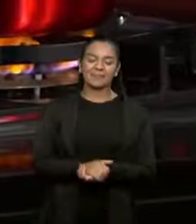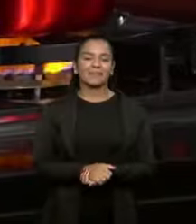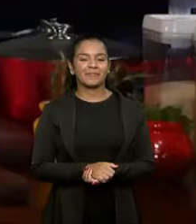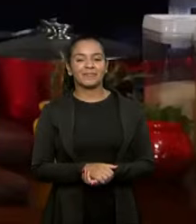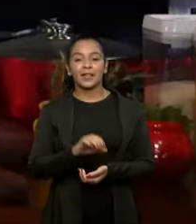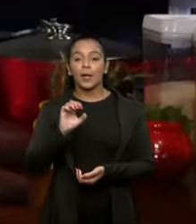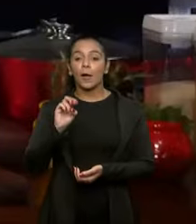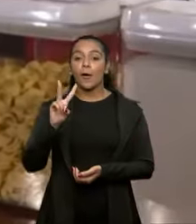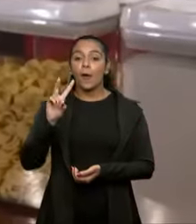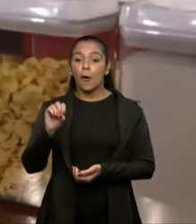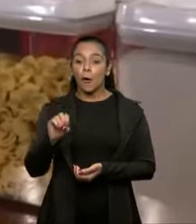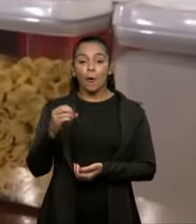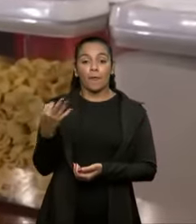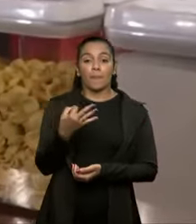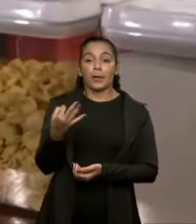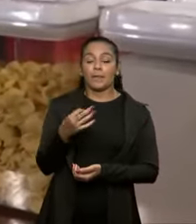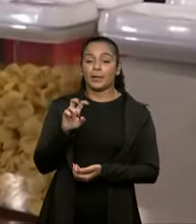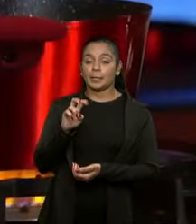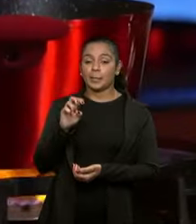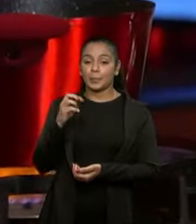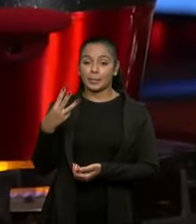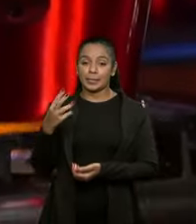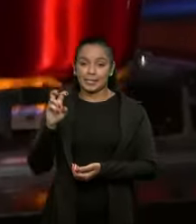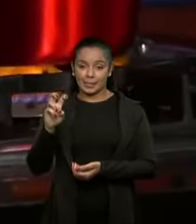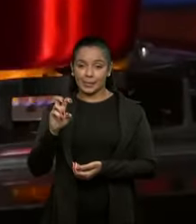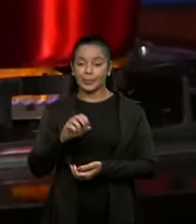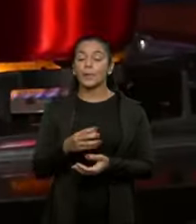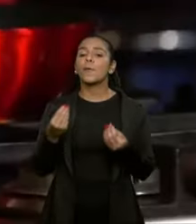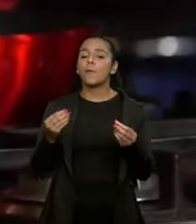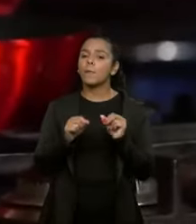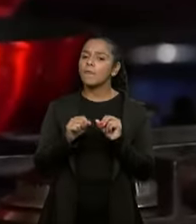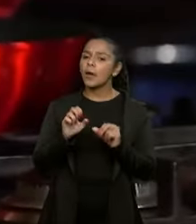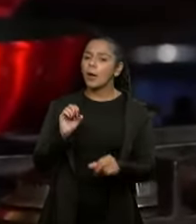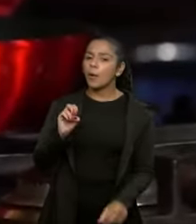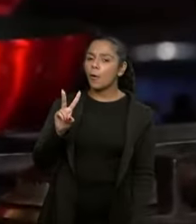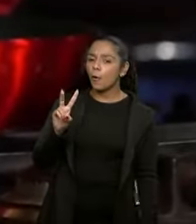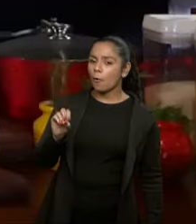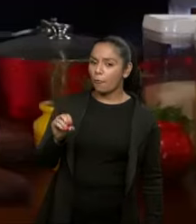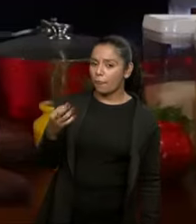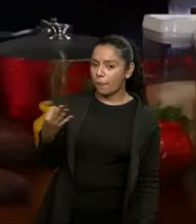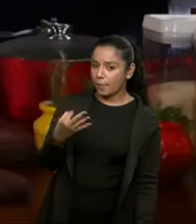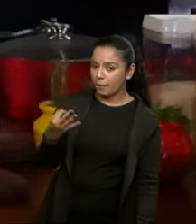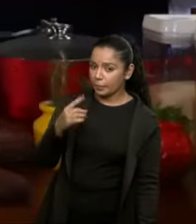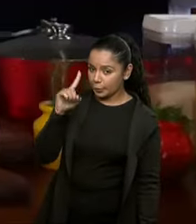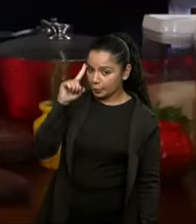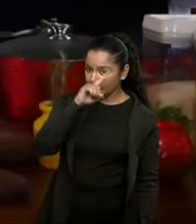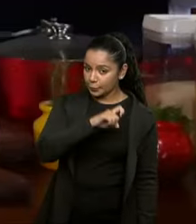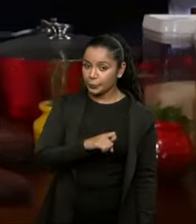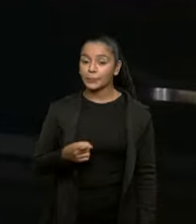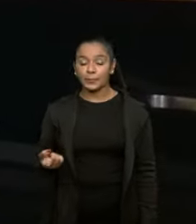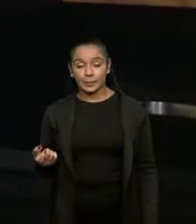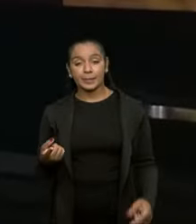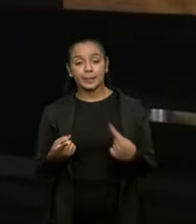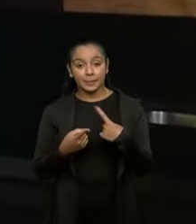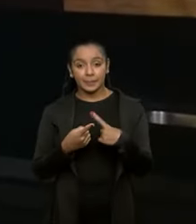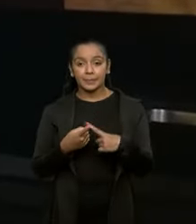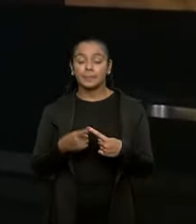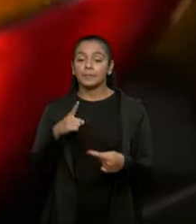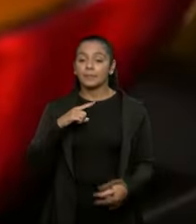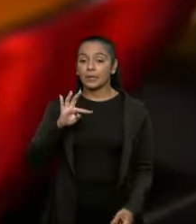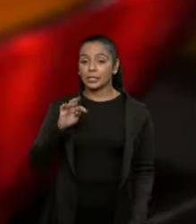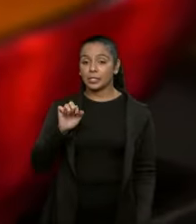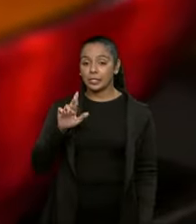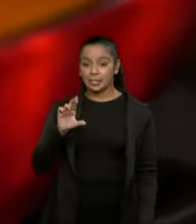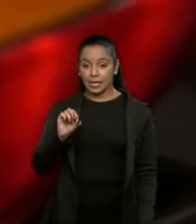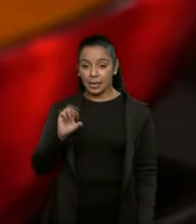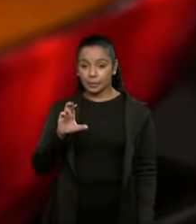ovo perfeito, 5,35. Olha, como é que faz um ovo perfeito? Não, saber fazer ovo perfeito é difícil, cara. Ou você faz no termocirculador, no sous vide,